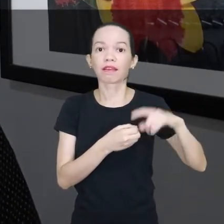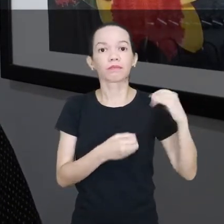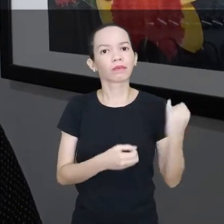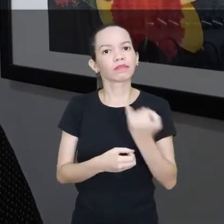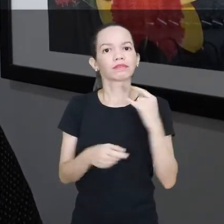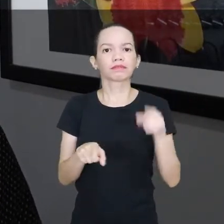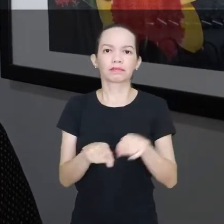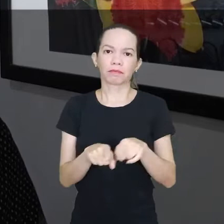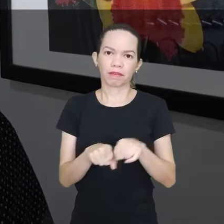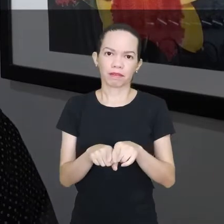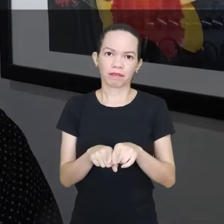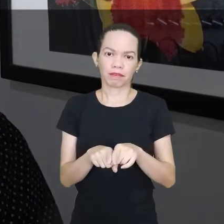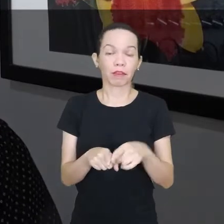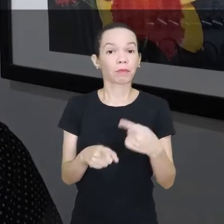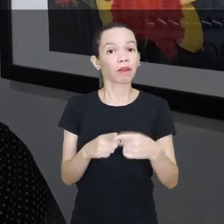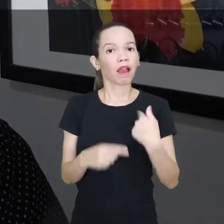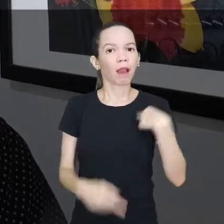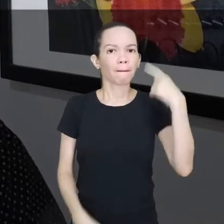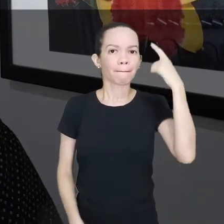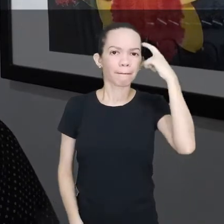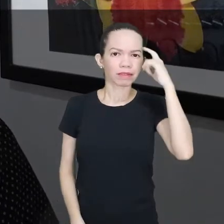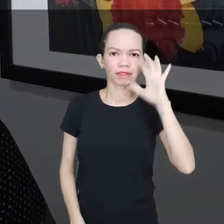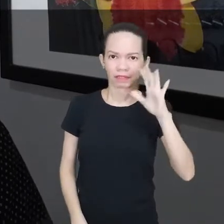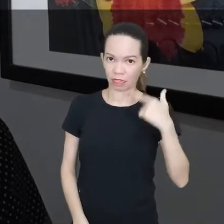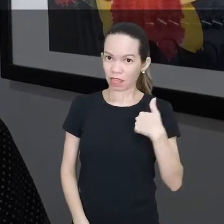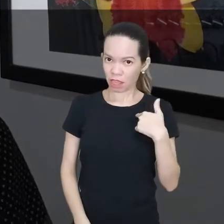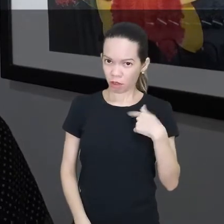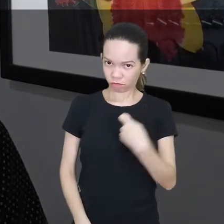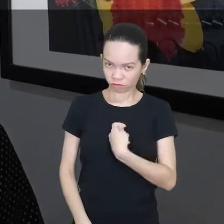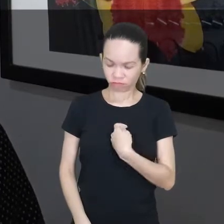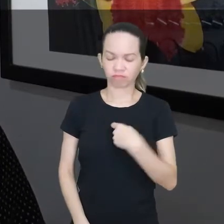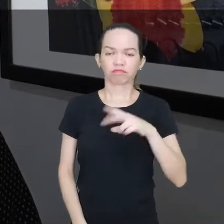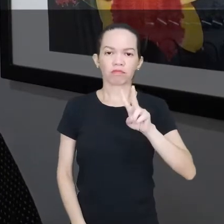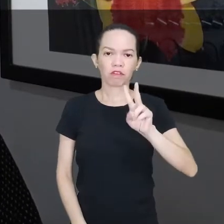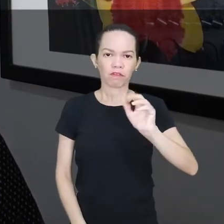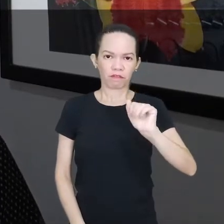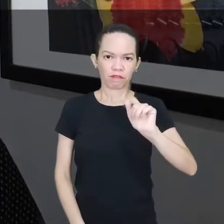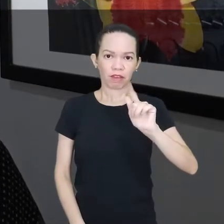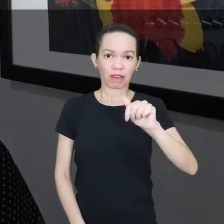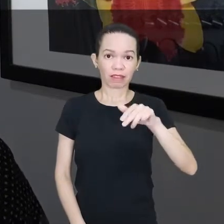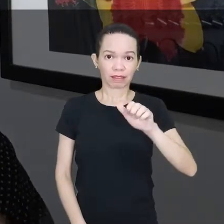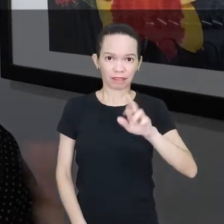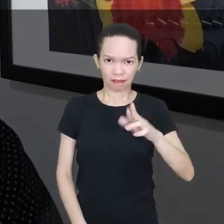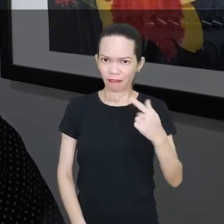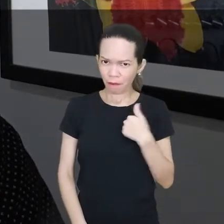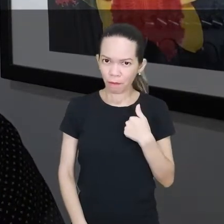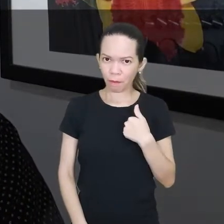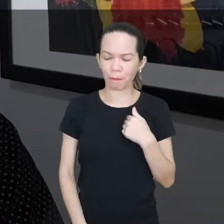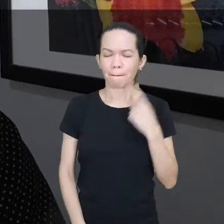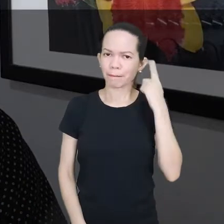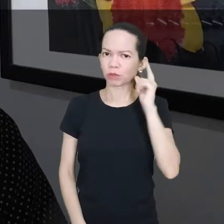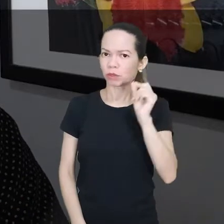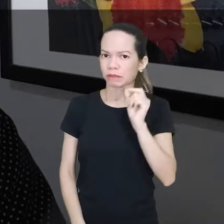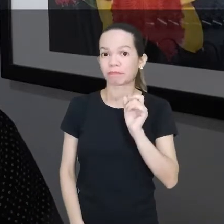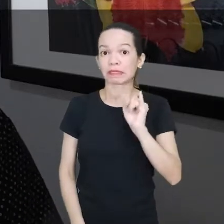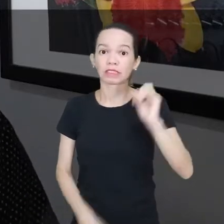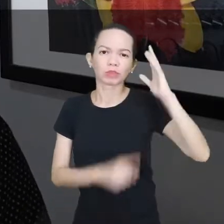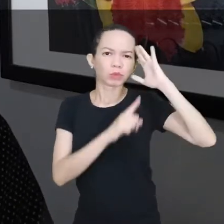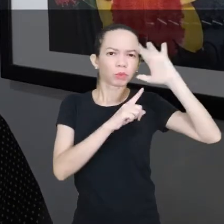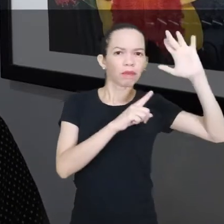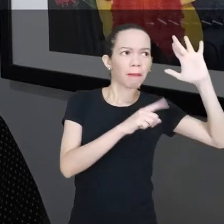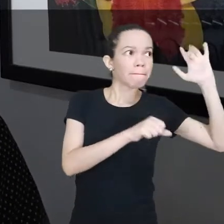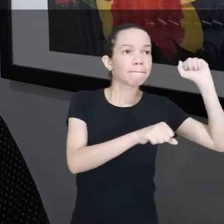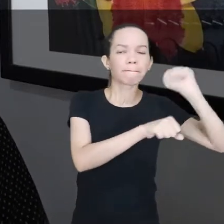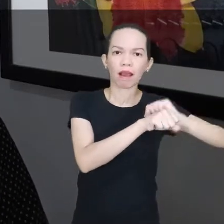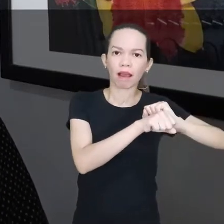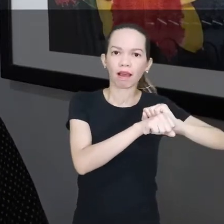momento. Por quê? Eu penso dessa forma, Wagner, penso o seguinte: quando você para de sonhar, você praticamente